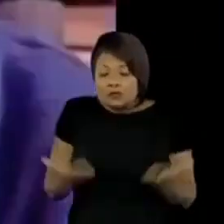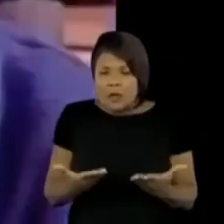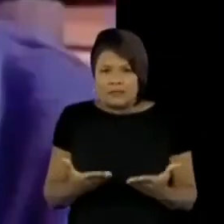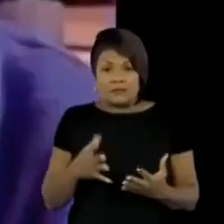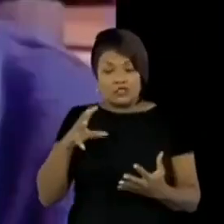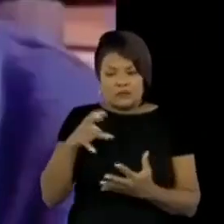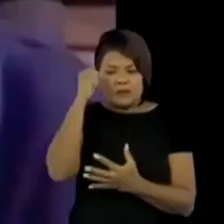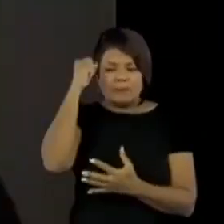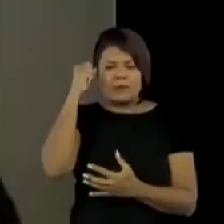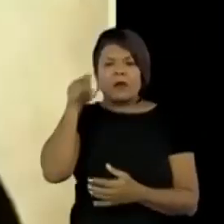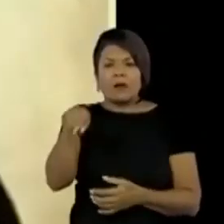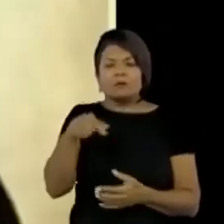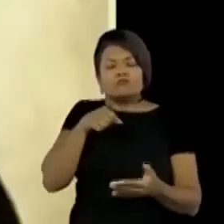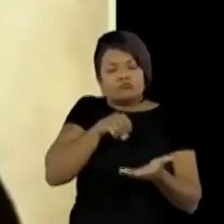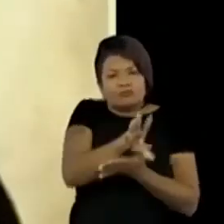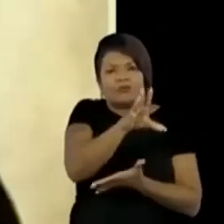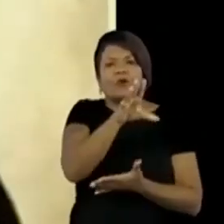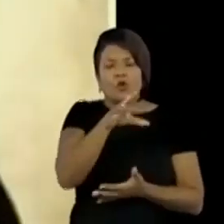presente.